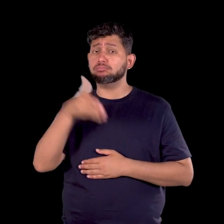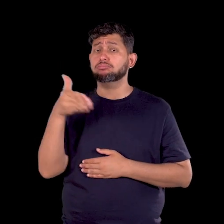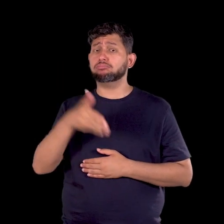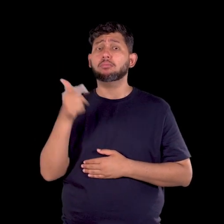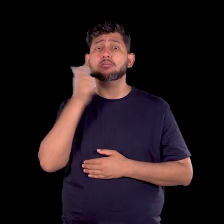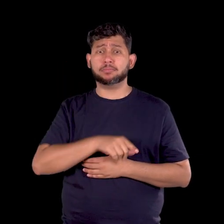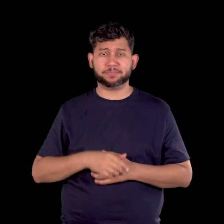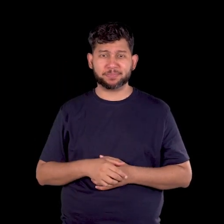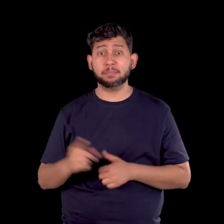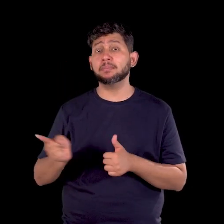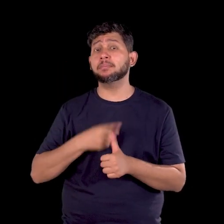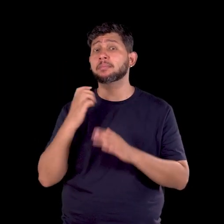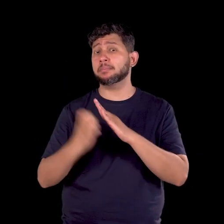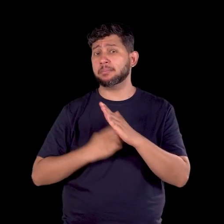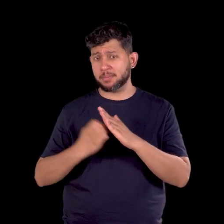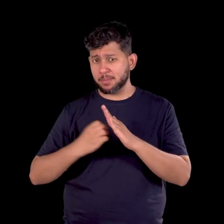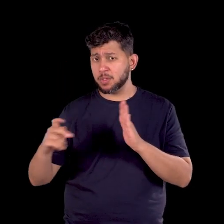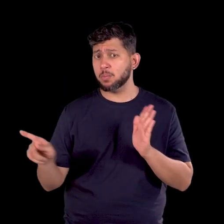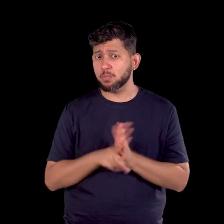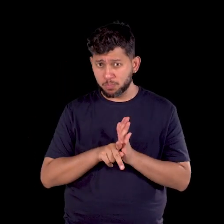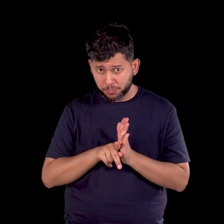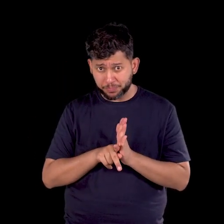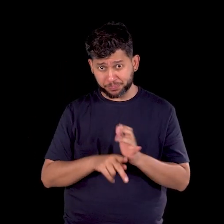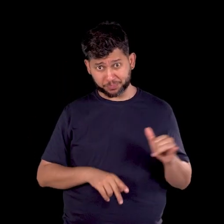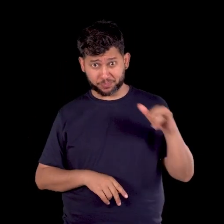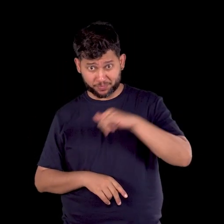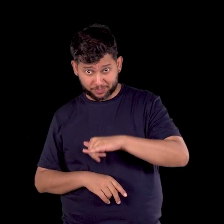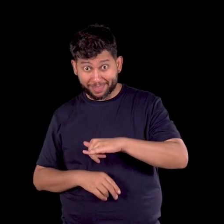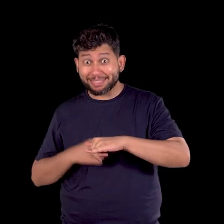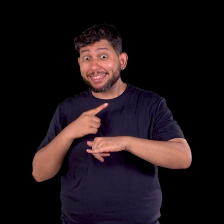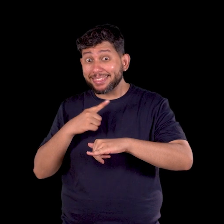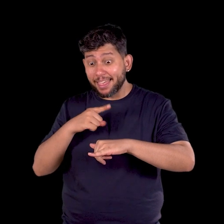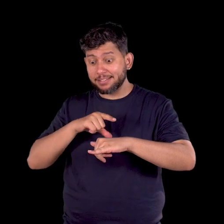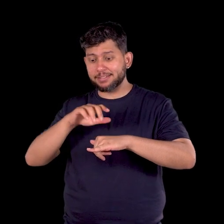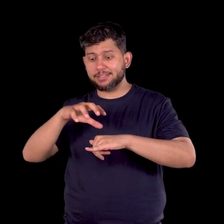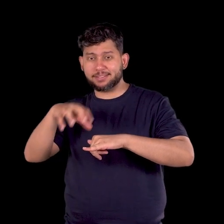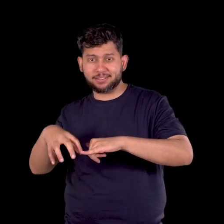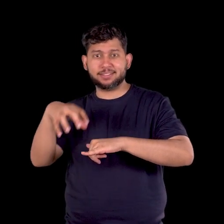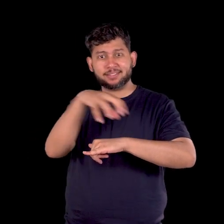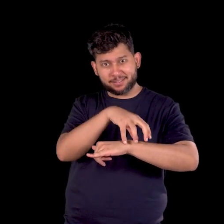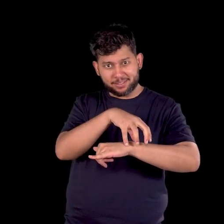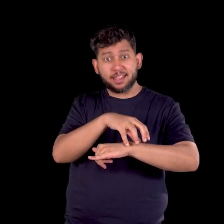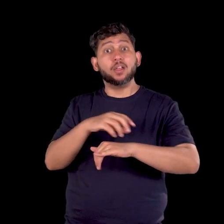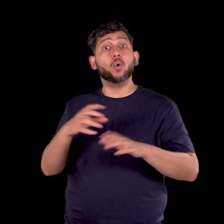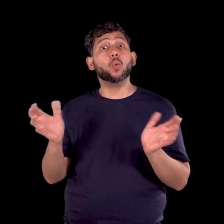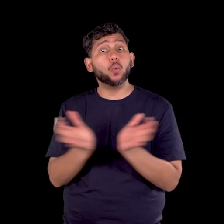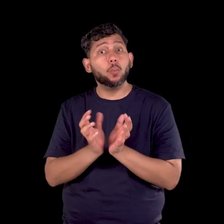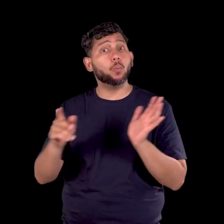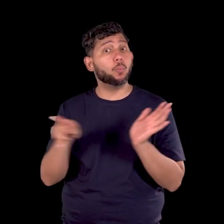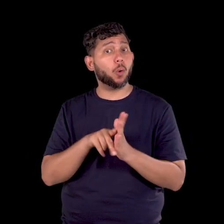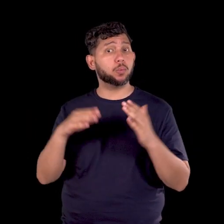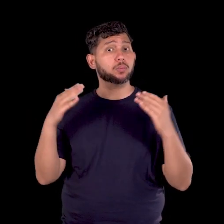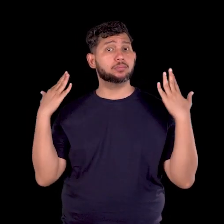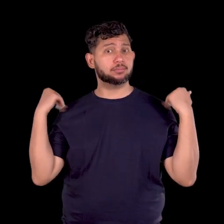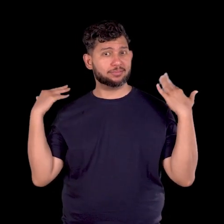acessíveis. As primeiras companhias aéreas trataram de introduzir a classe turística, com preços até 30% menores